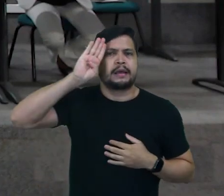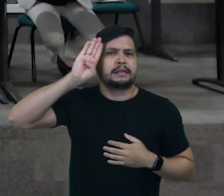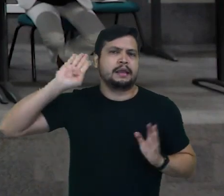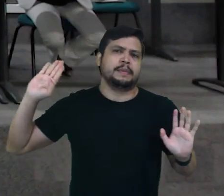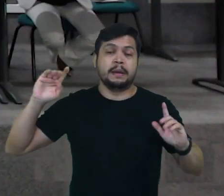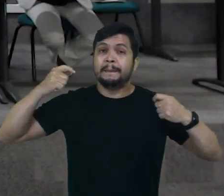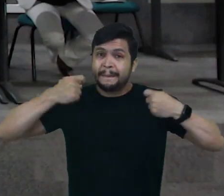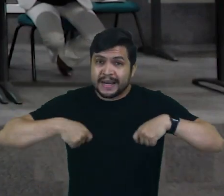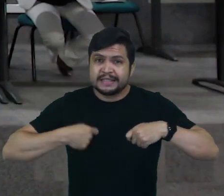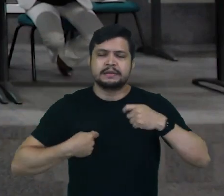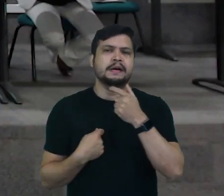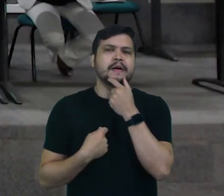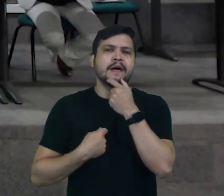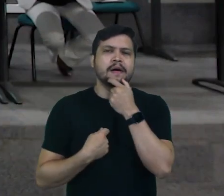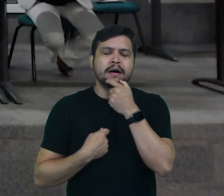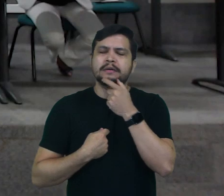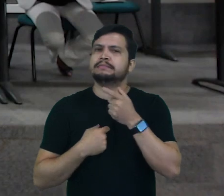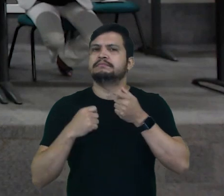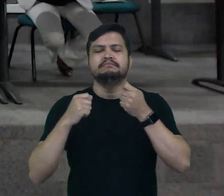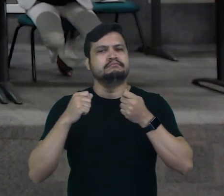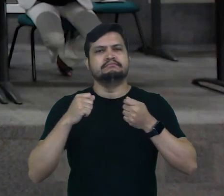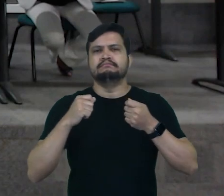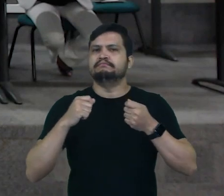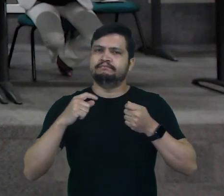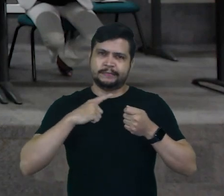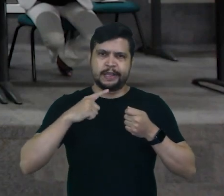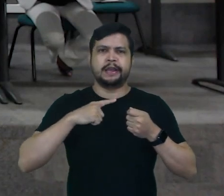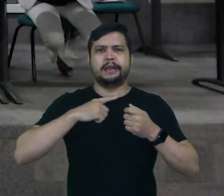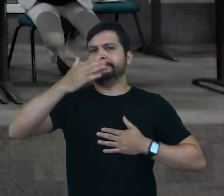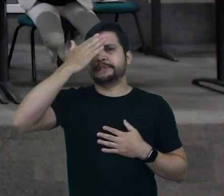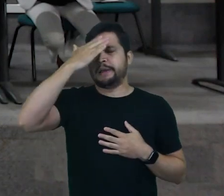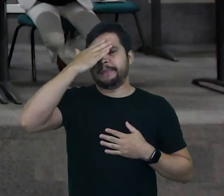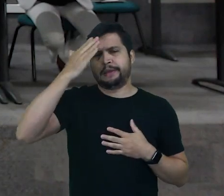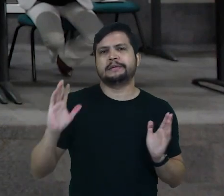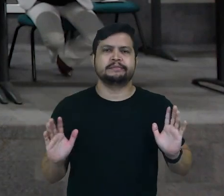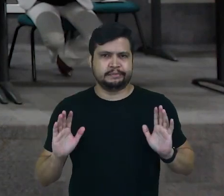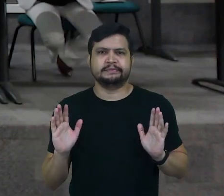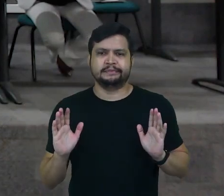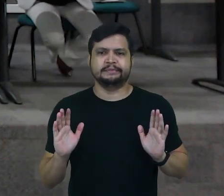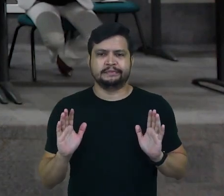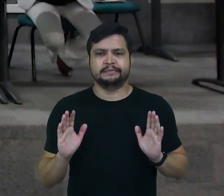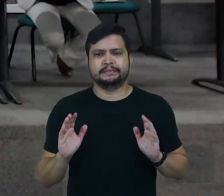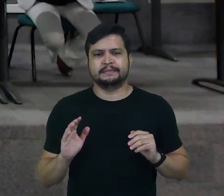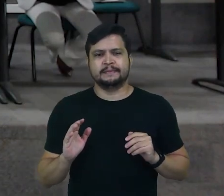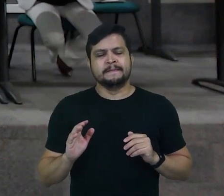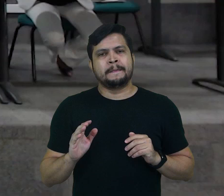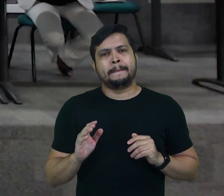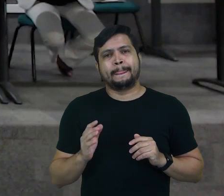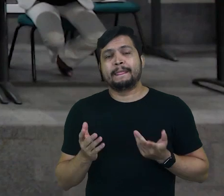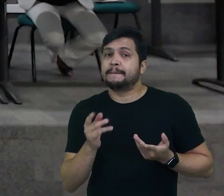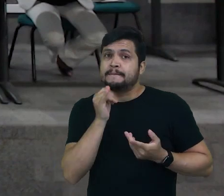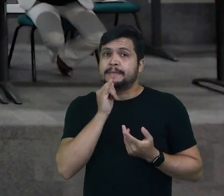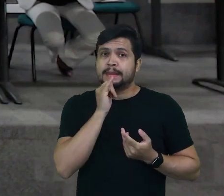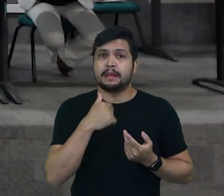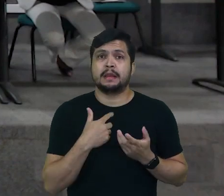acadêmica tem que dominar o inglês, não tem opção. Mas eu quero a carreira acadêmica, mas é incompatível.